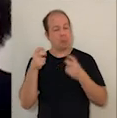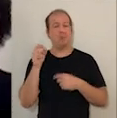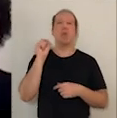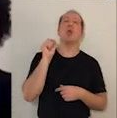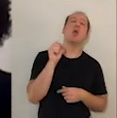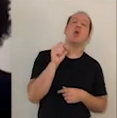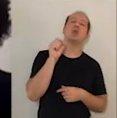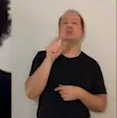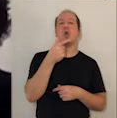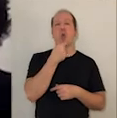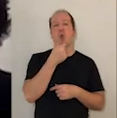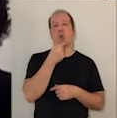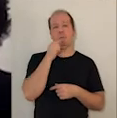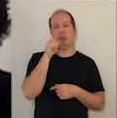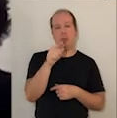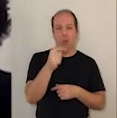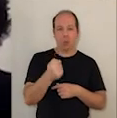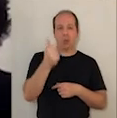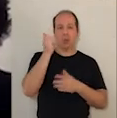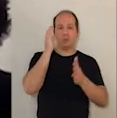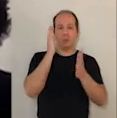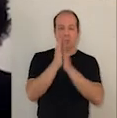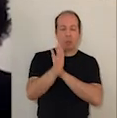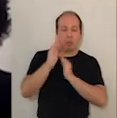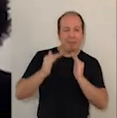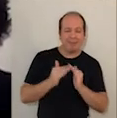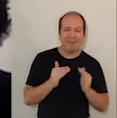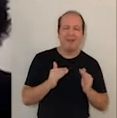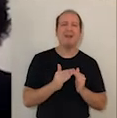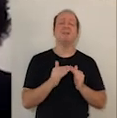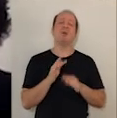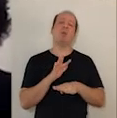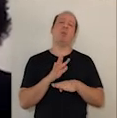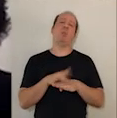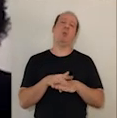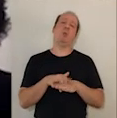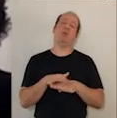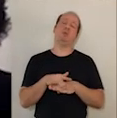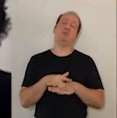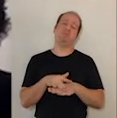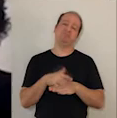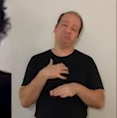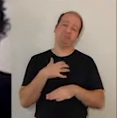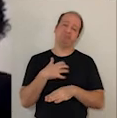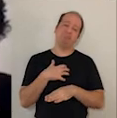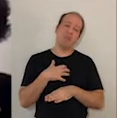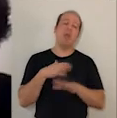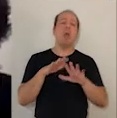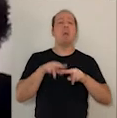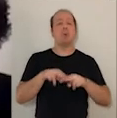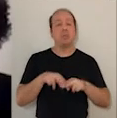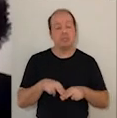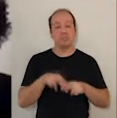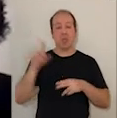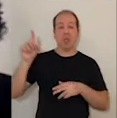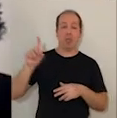que saíssemos da casa. Do leito de um moribundo, é mais do que lógico. Então, excelência, entrou